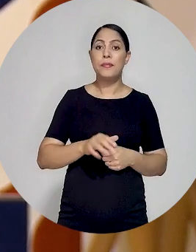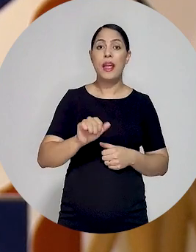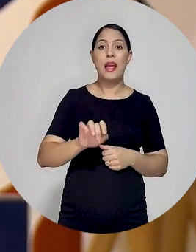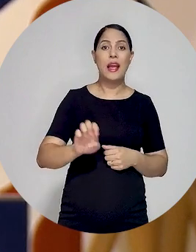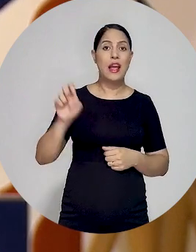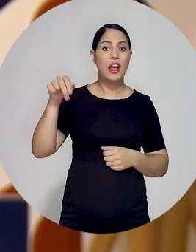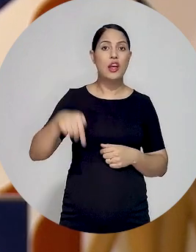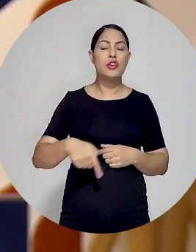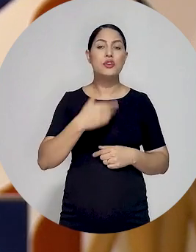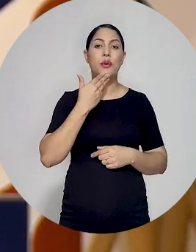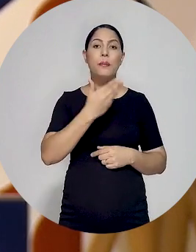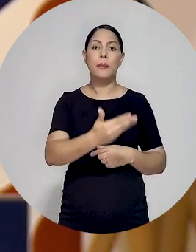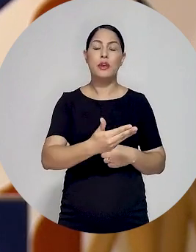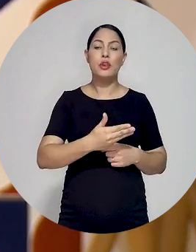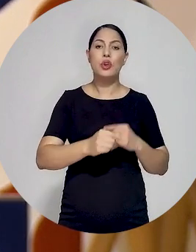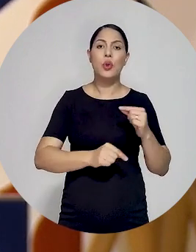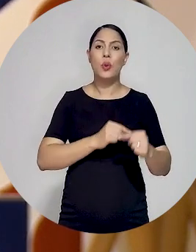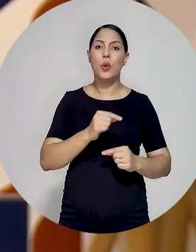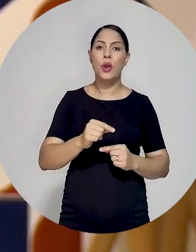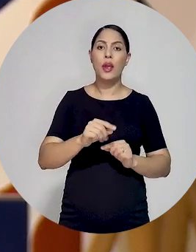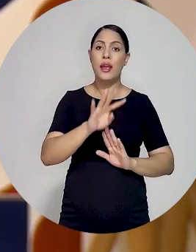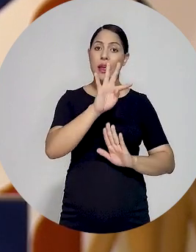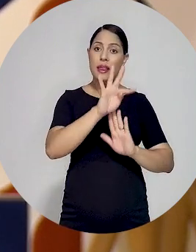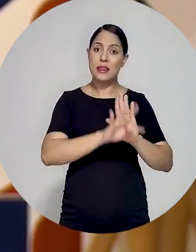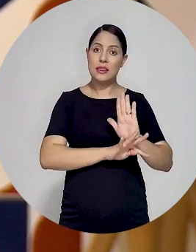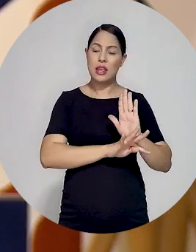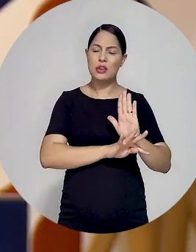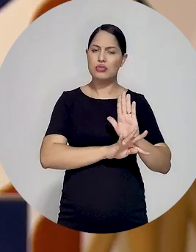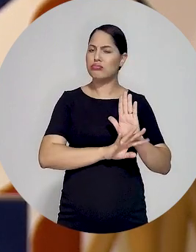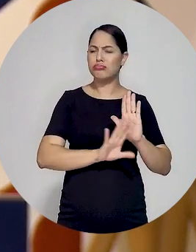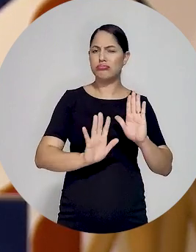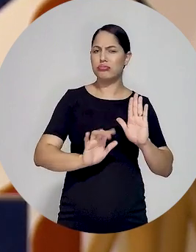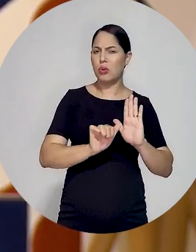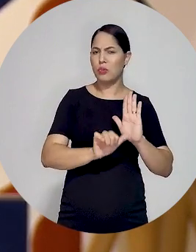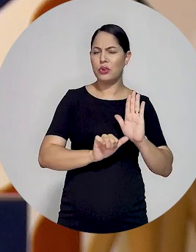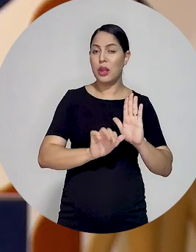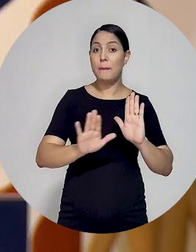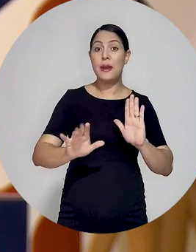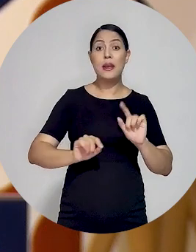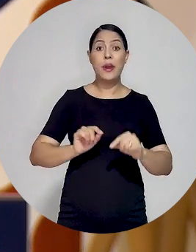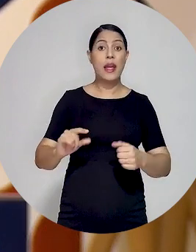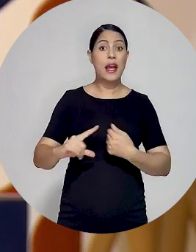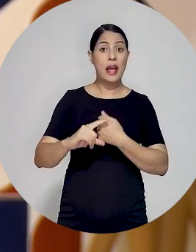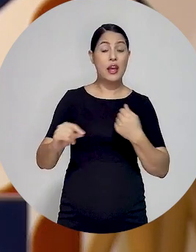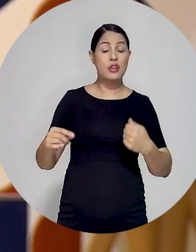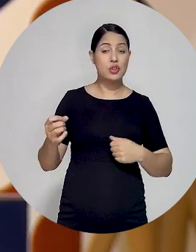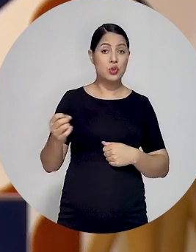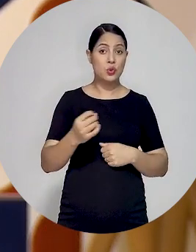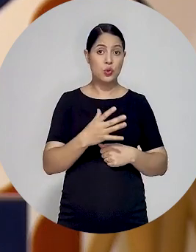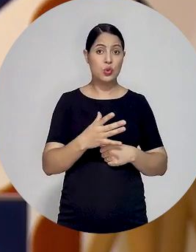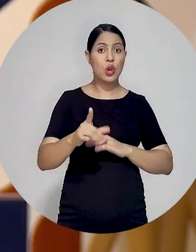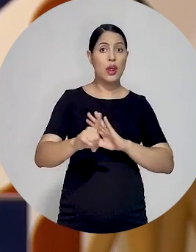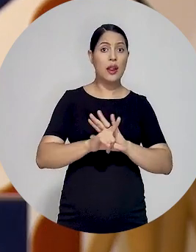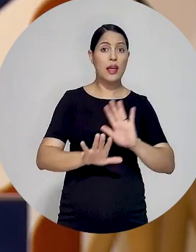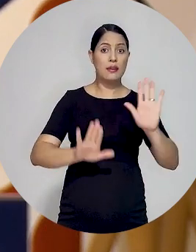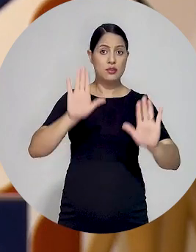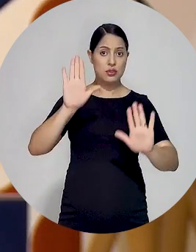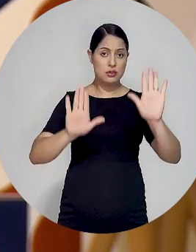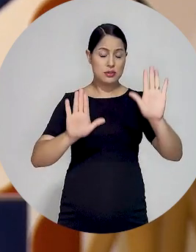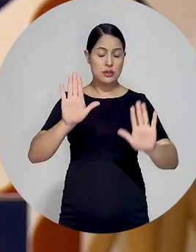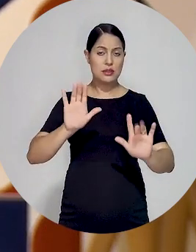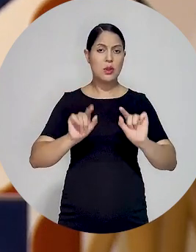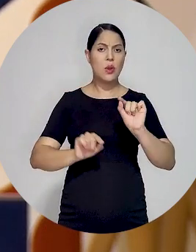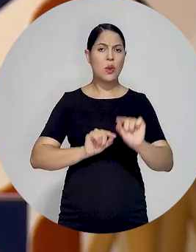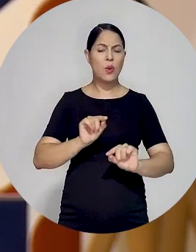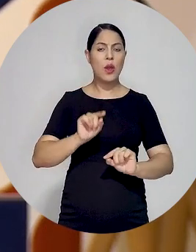a declaração de inconstitucionalidade parcial, sem redução de texto, de um artigo da nova Lei de Licitações. A ação